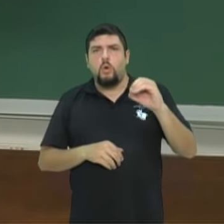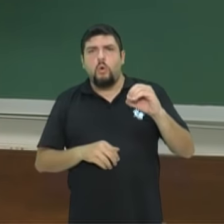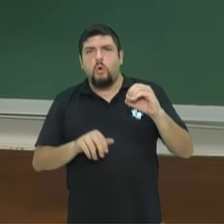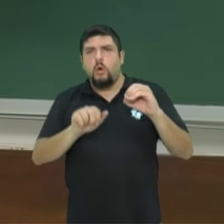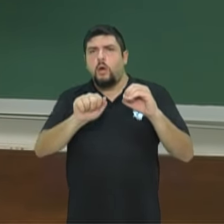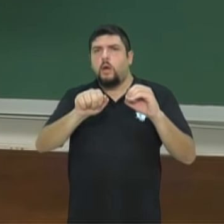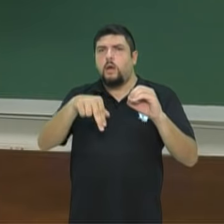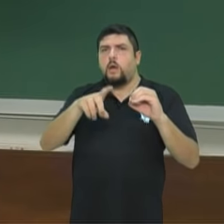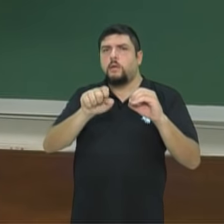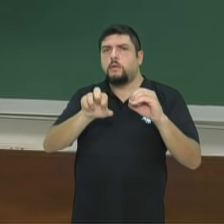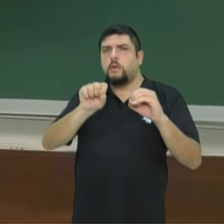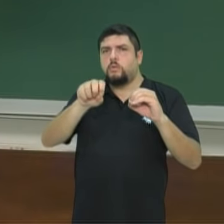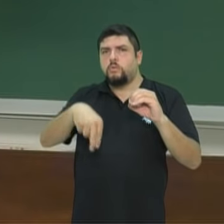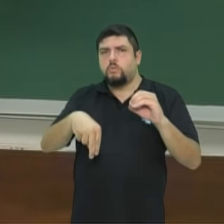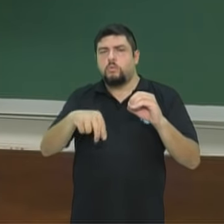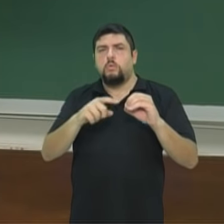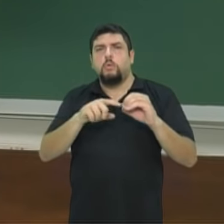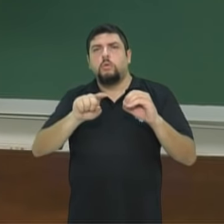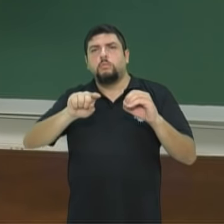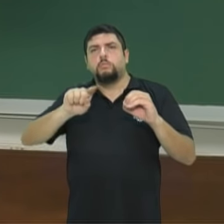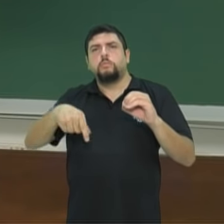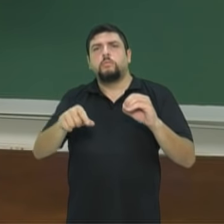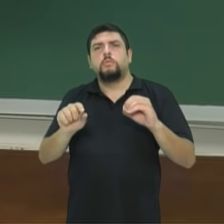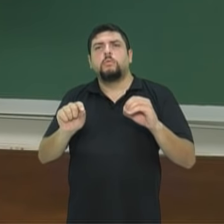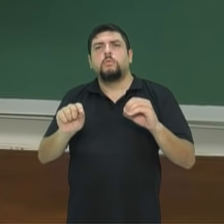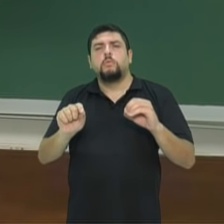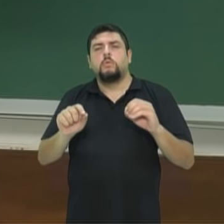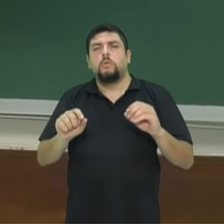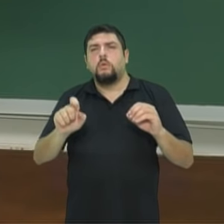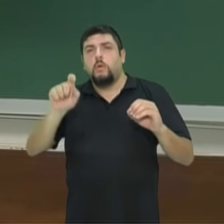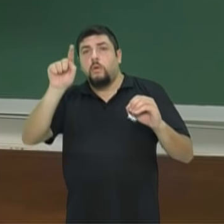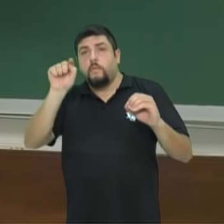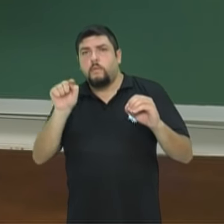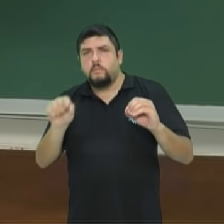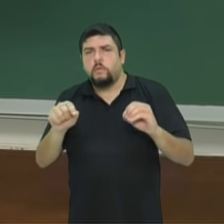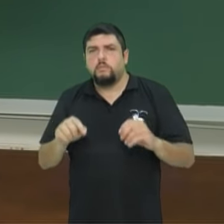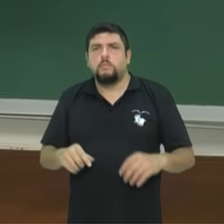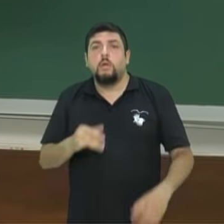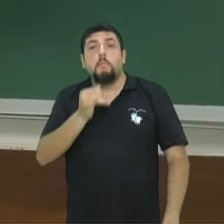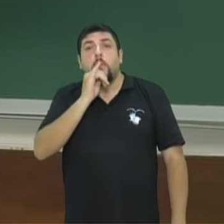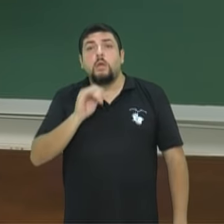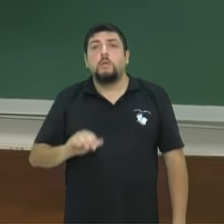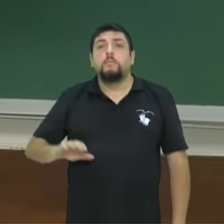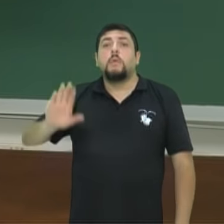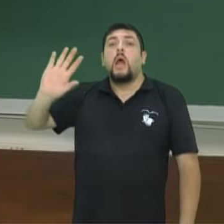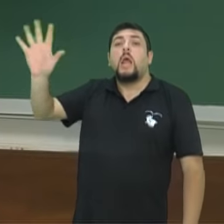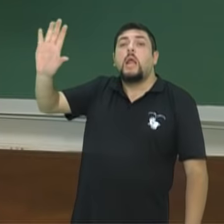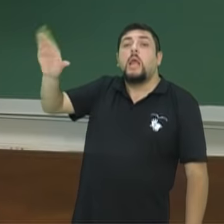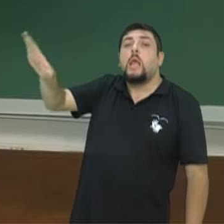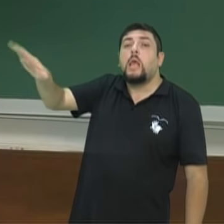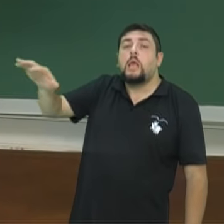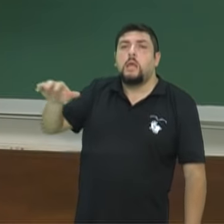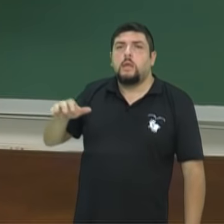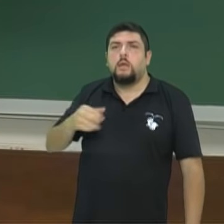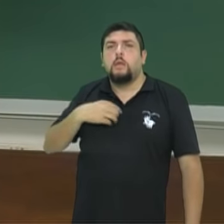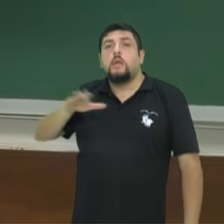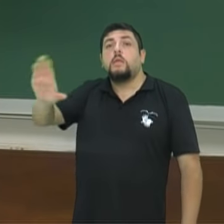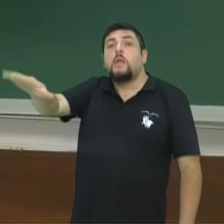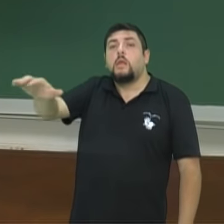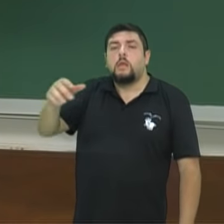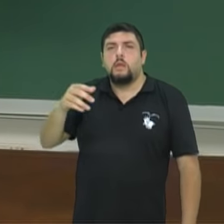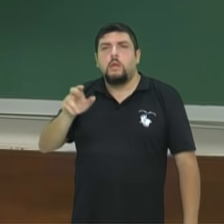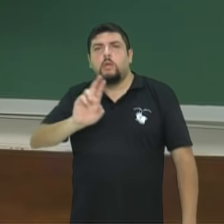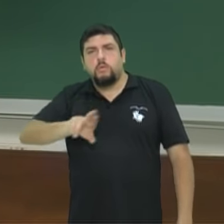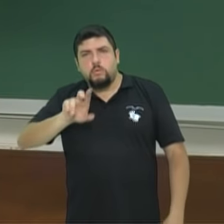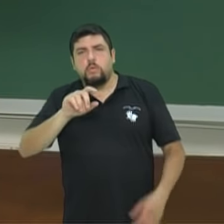que é a pessoa que ele chamou, vem o quê? Um ponto de exclamação. Então, eu chamo, ei, você, ponto de exclamação, né? Ô, Anderson,